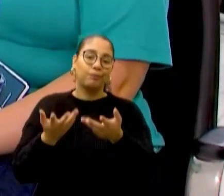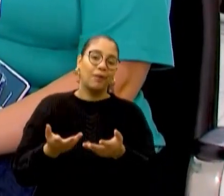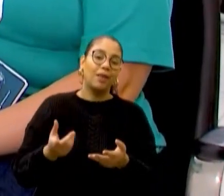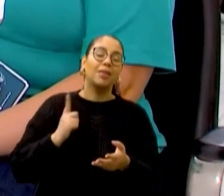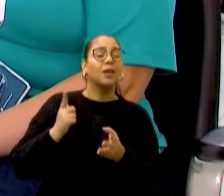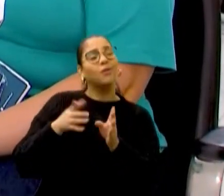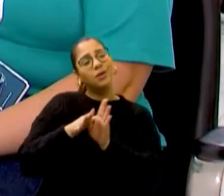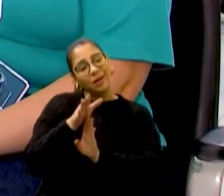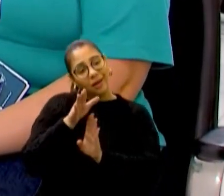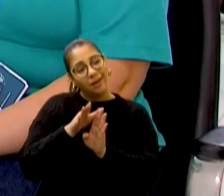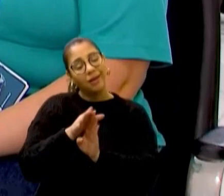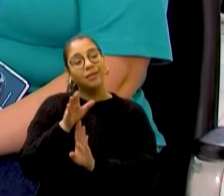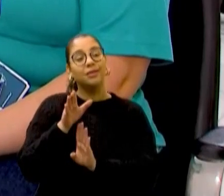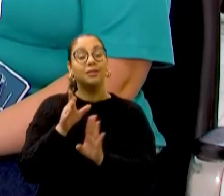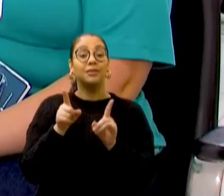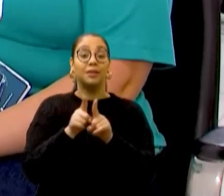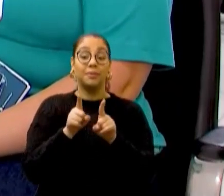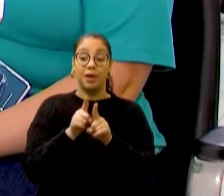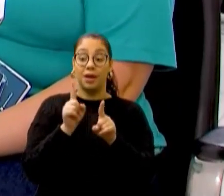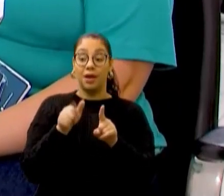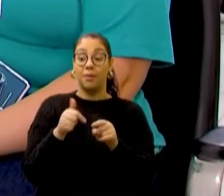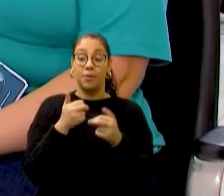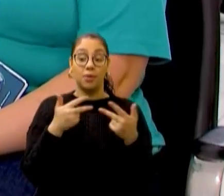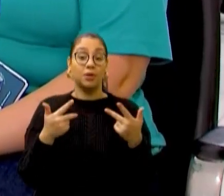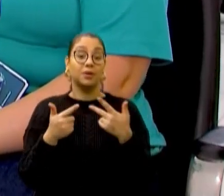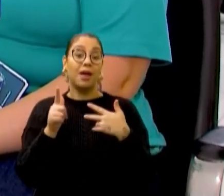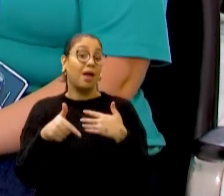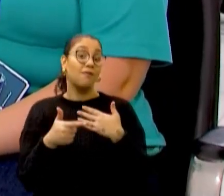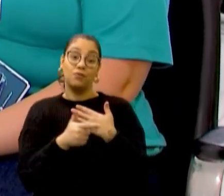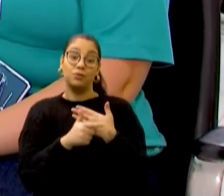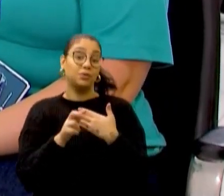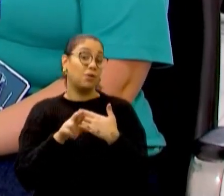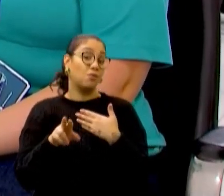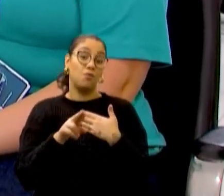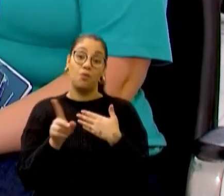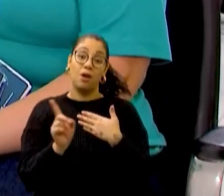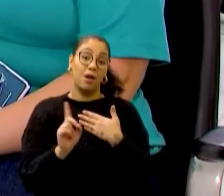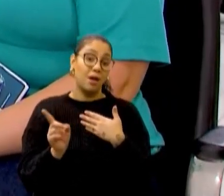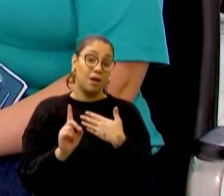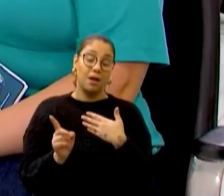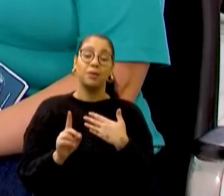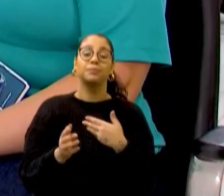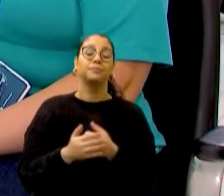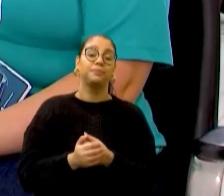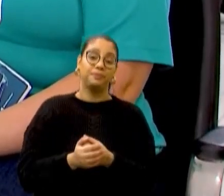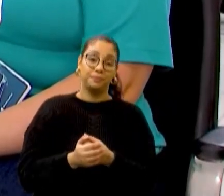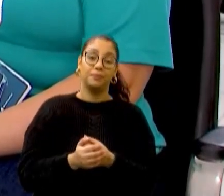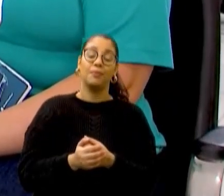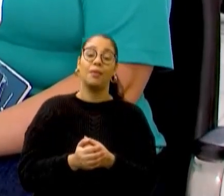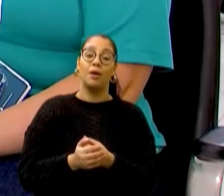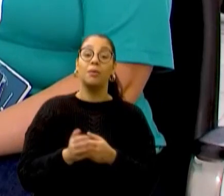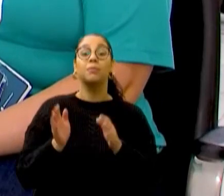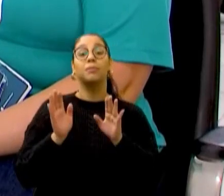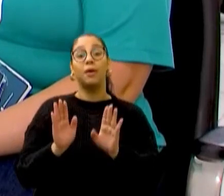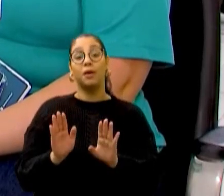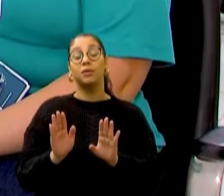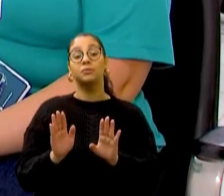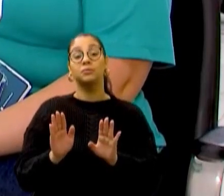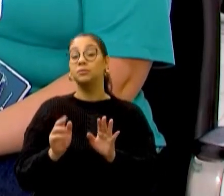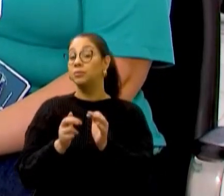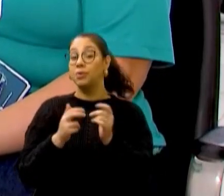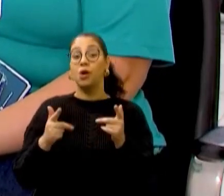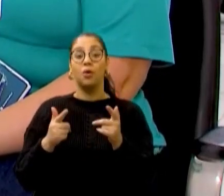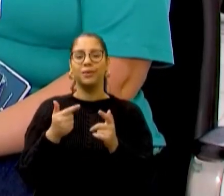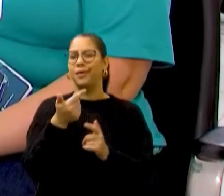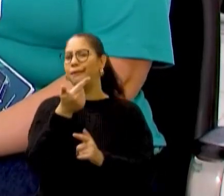né então a gente orienta até uma questão que não é a nossa seria né o nosso dever